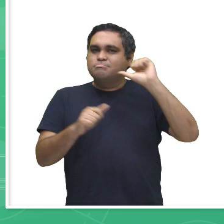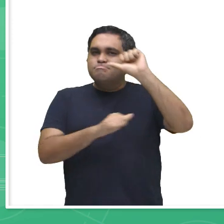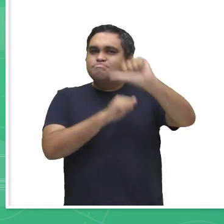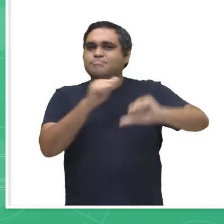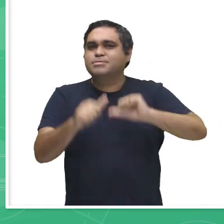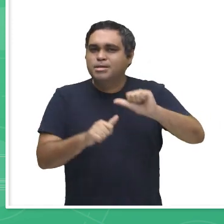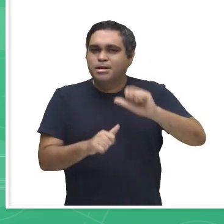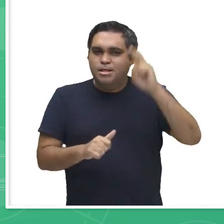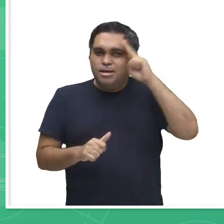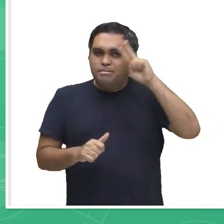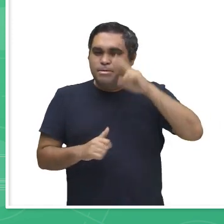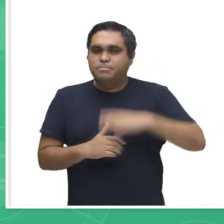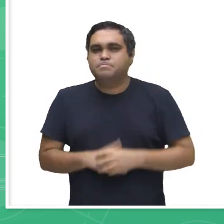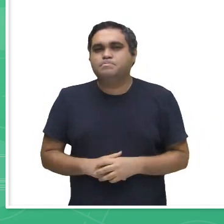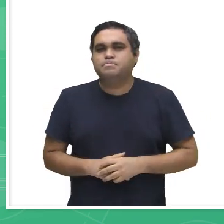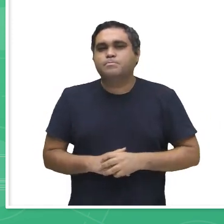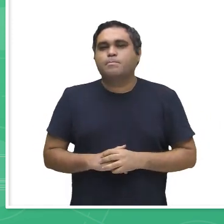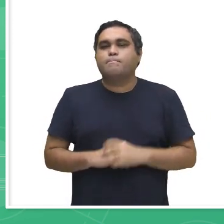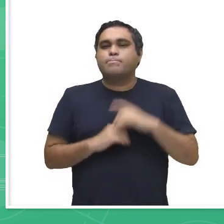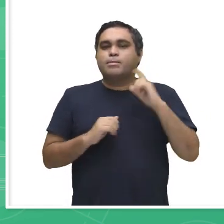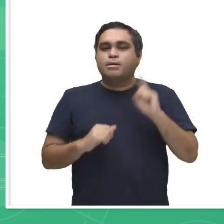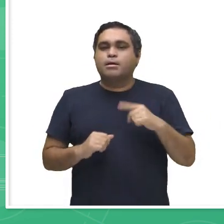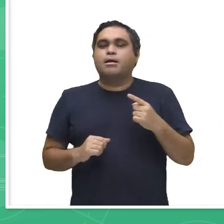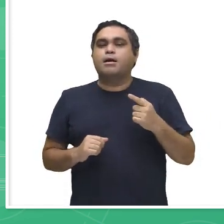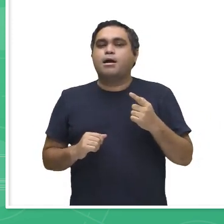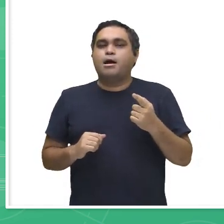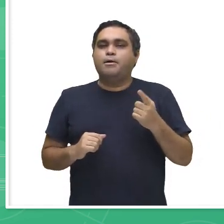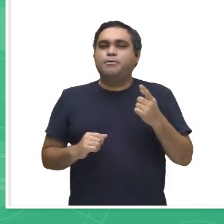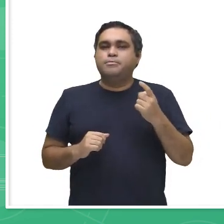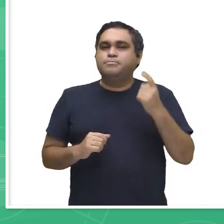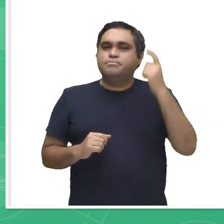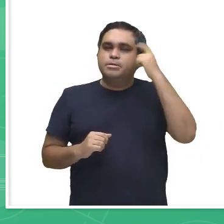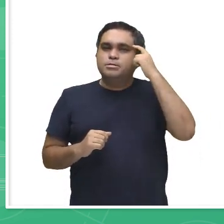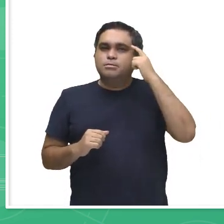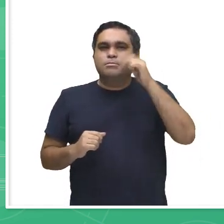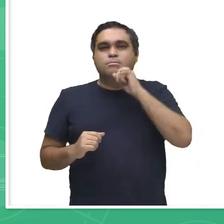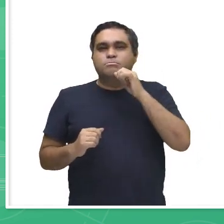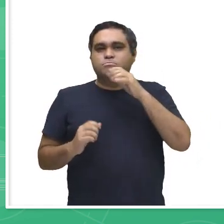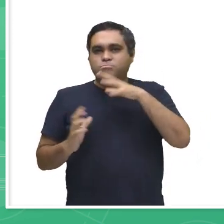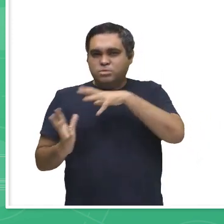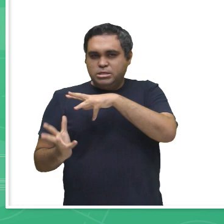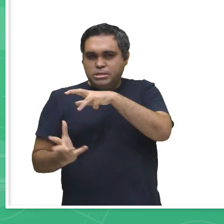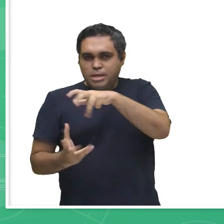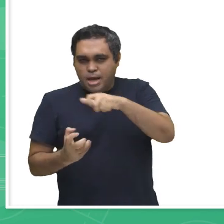daí? Na próxima cartela nós vamos ver bem isso daí. A mudança do geocentrismo para o